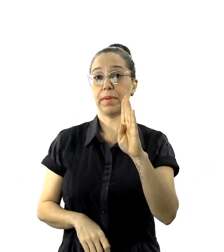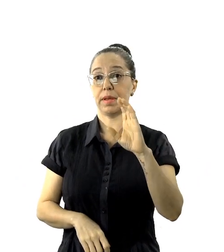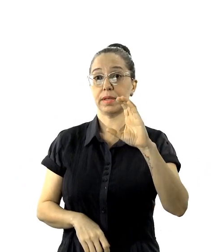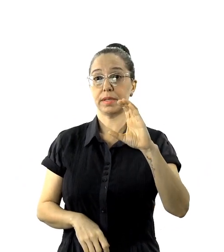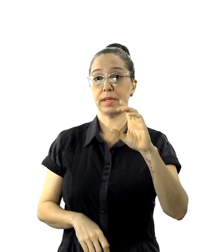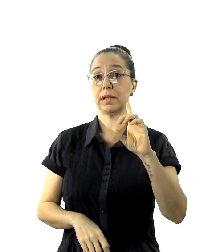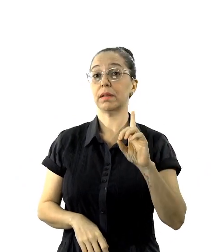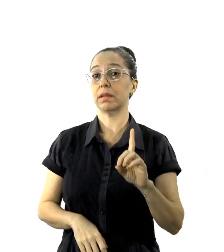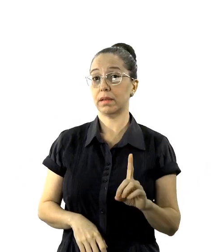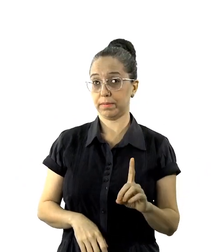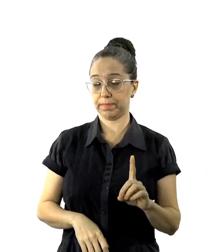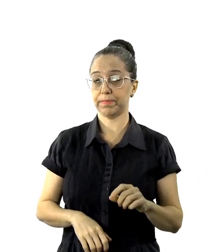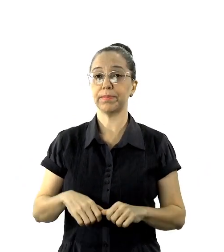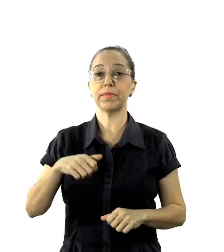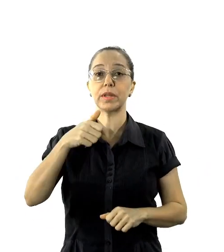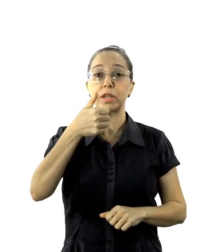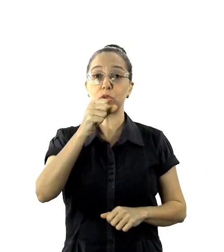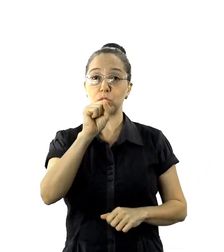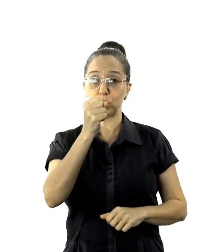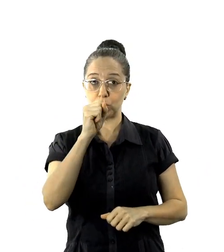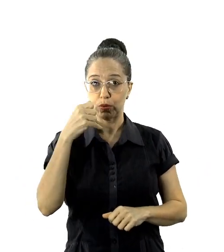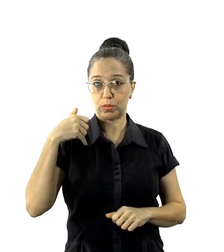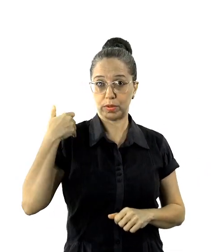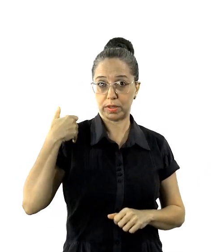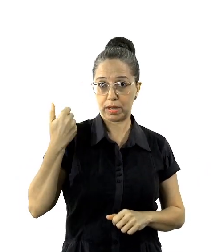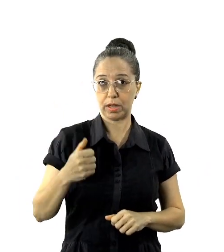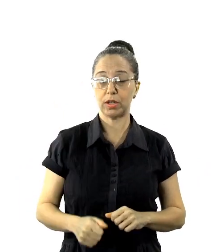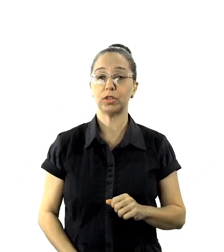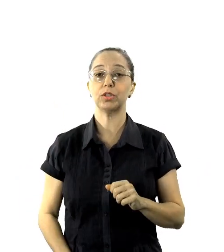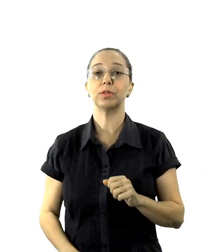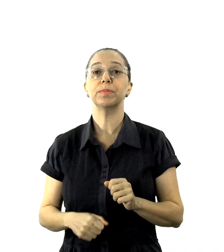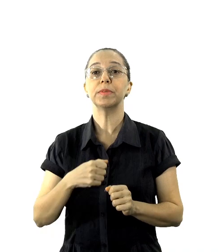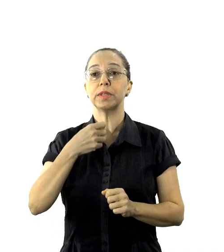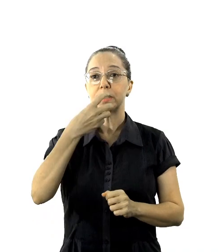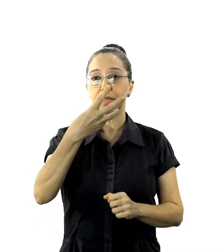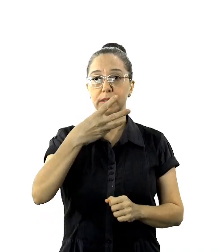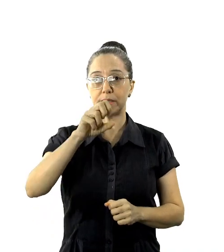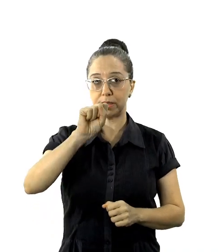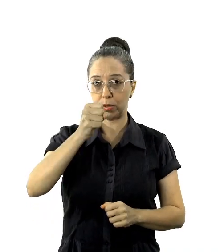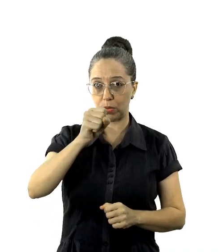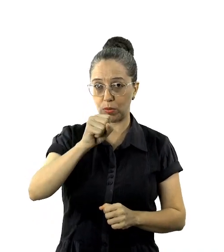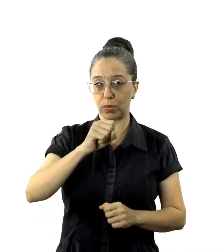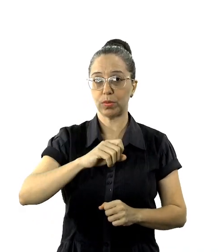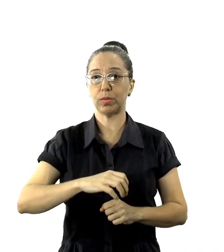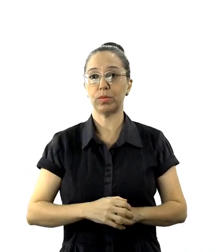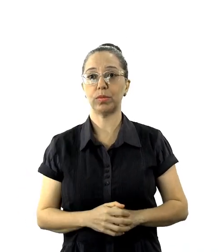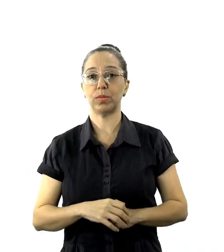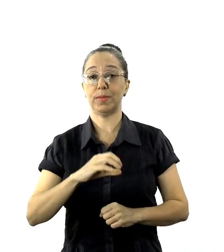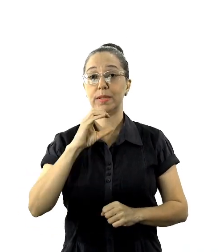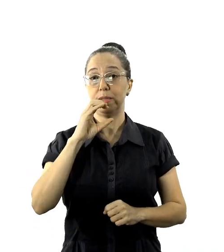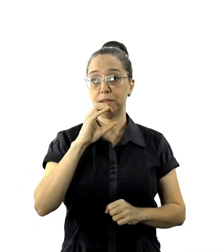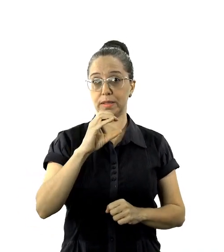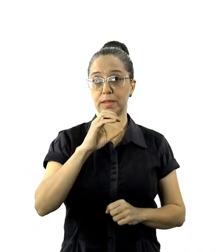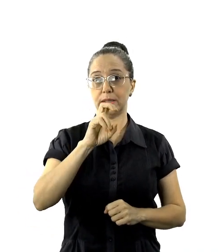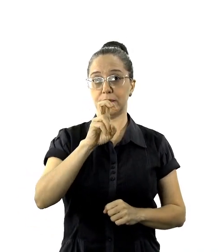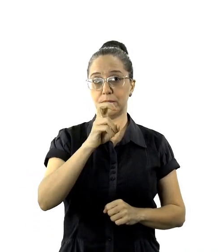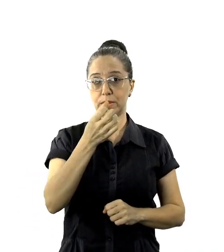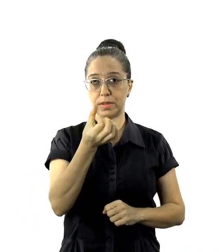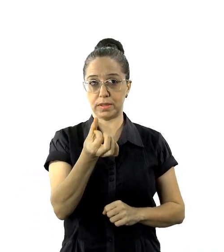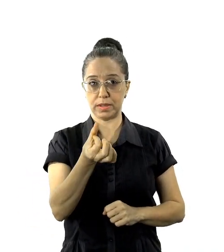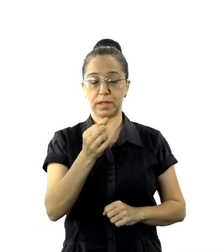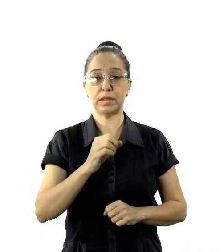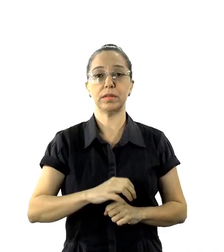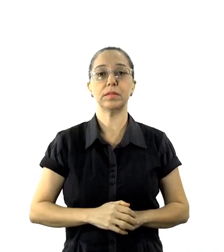A, 18 anos. Letra B, 38 anos. Letra C,